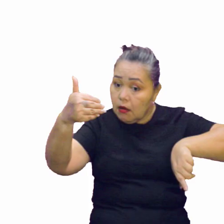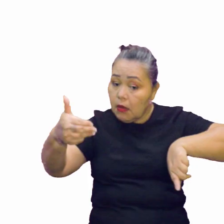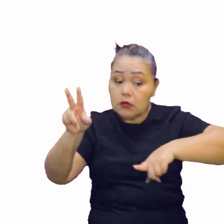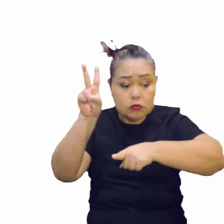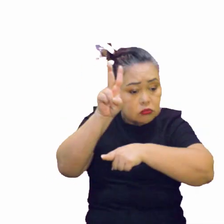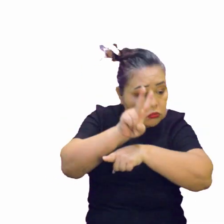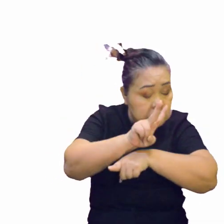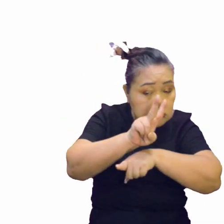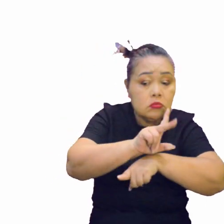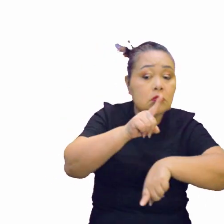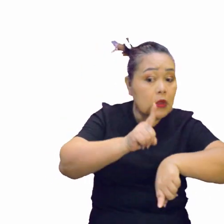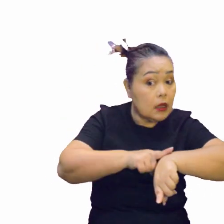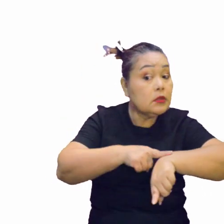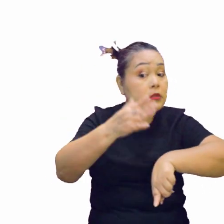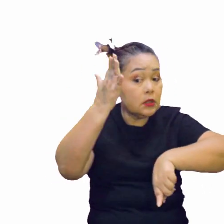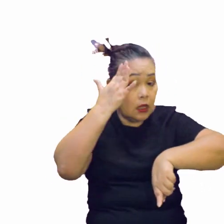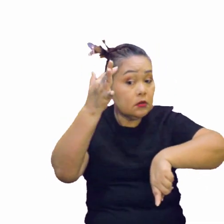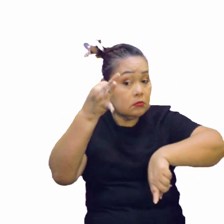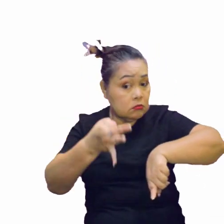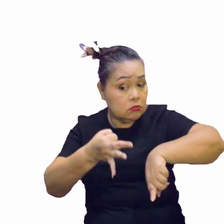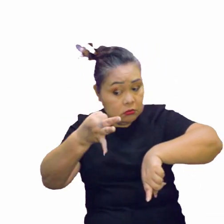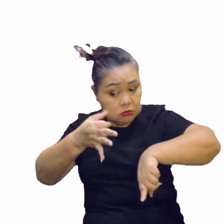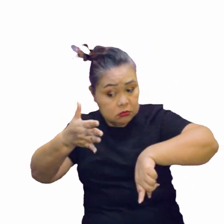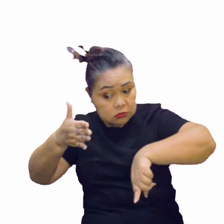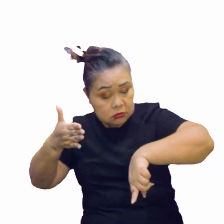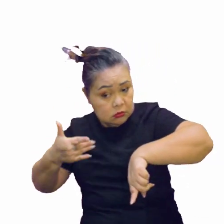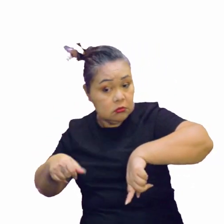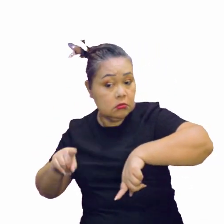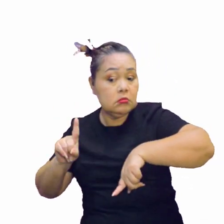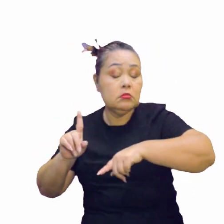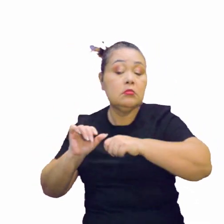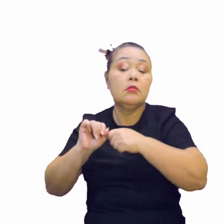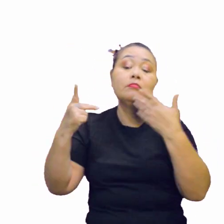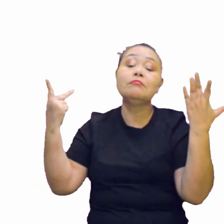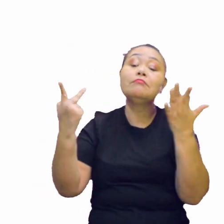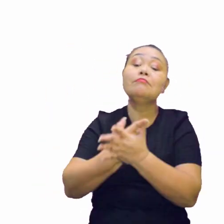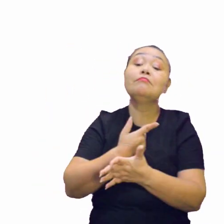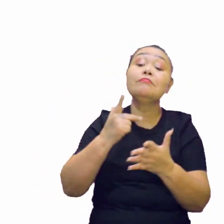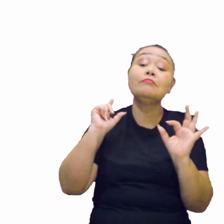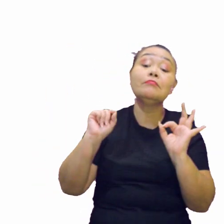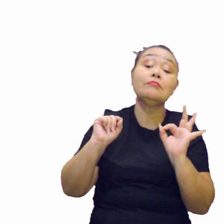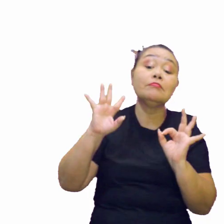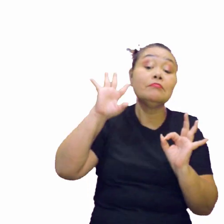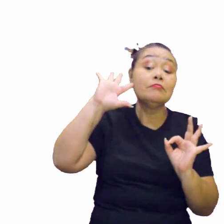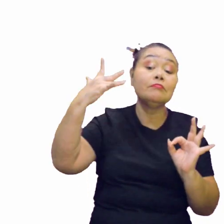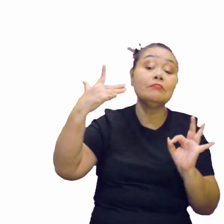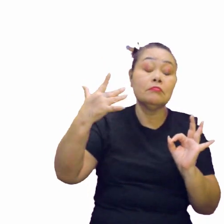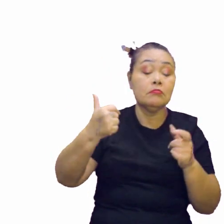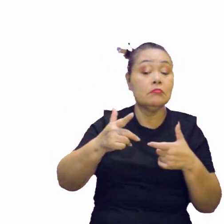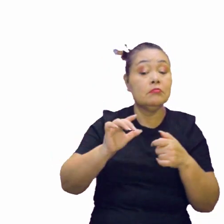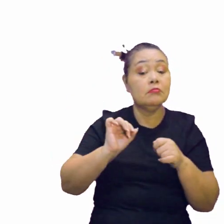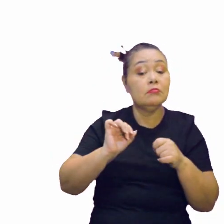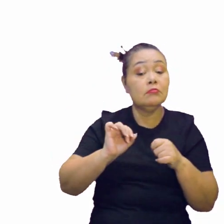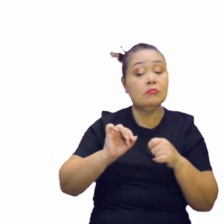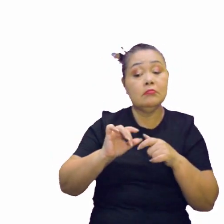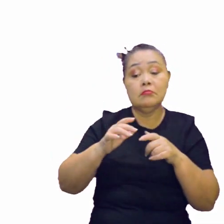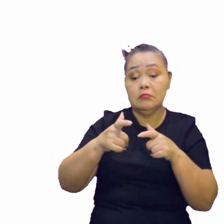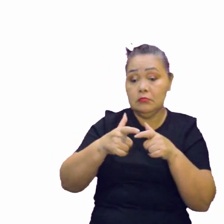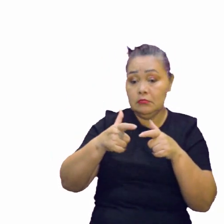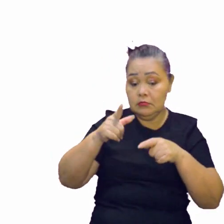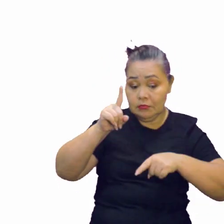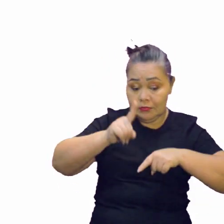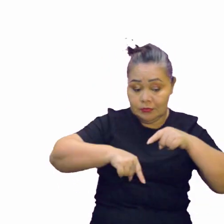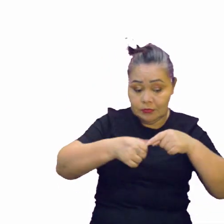Temos que favorecer para que ocorra o quê, professor? O aumento da produtividade,